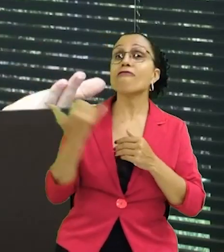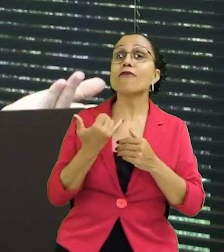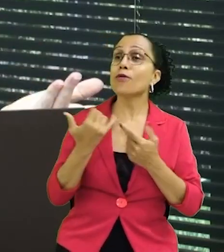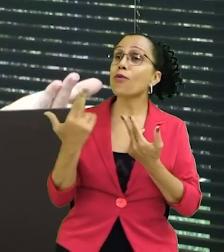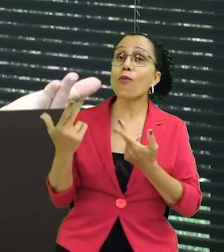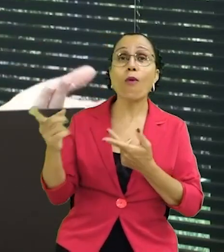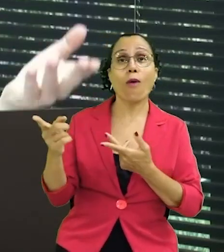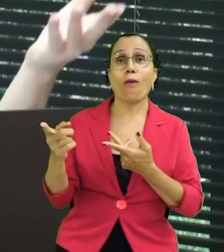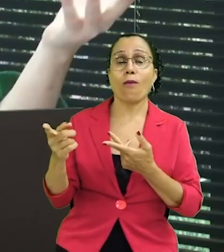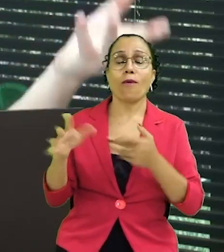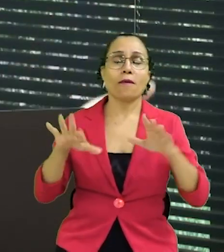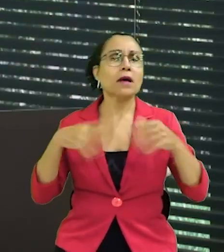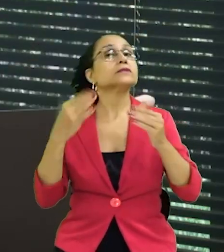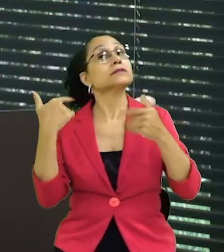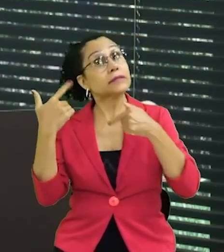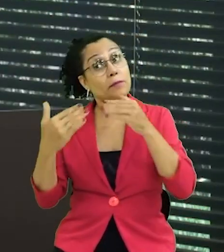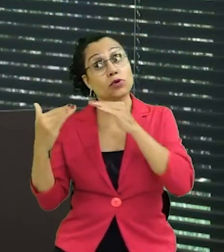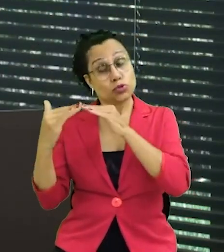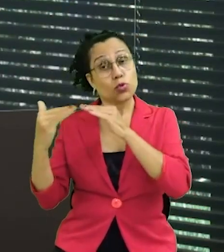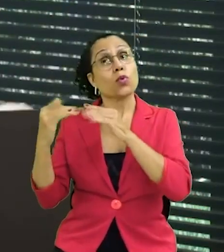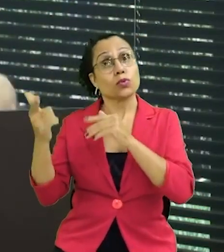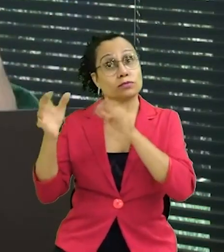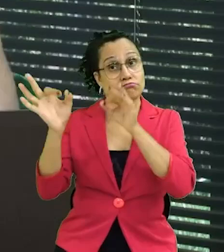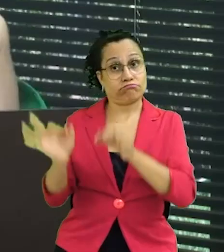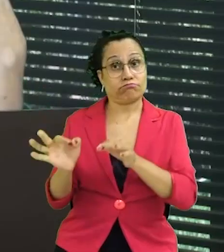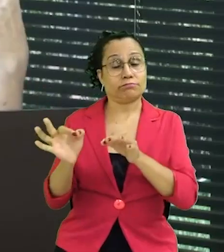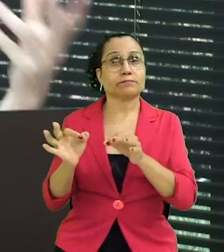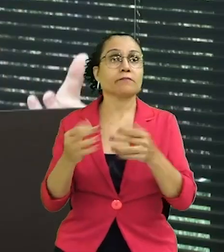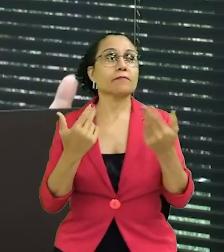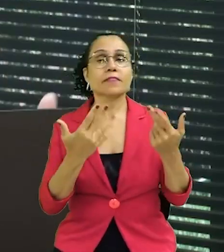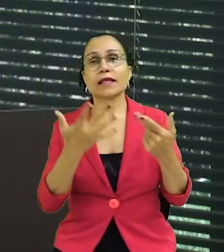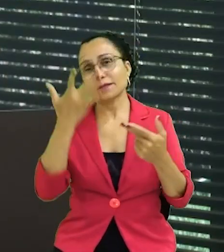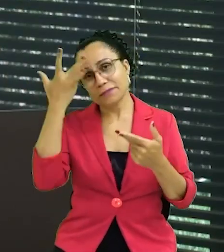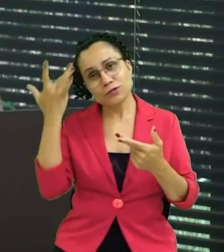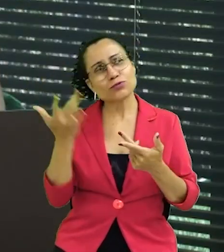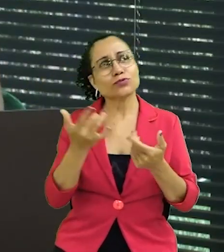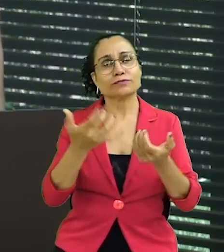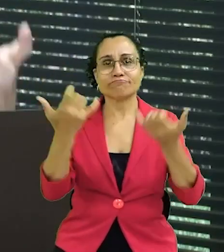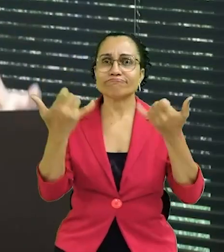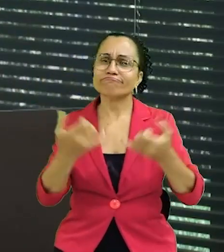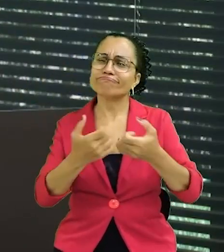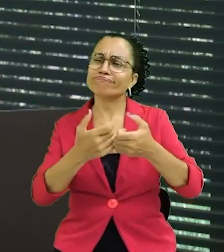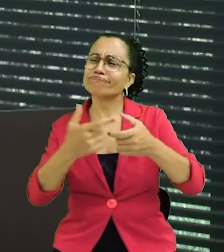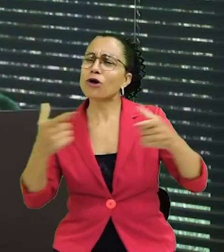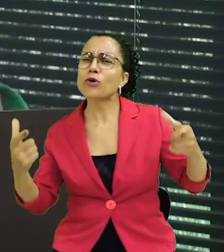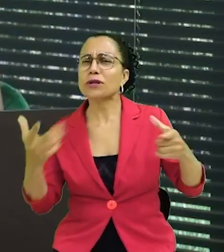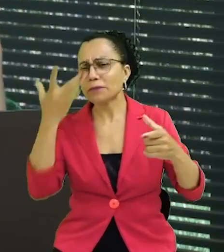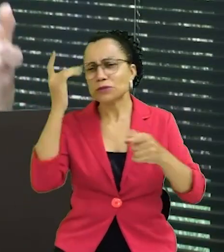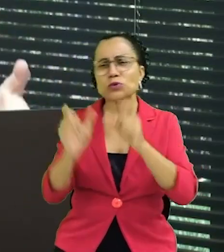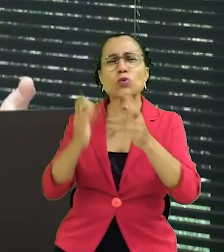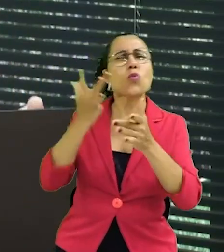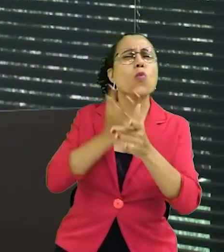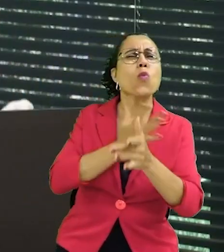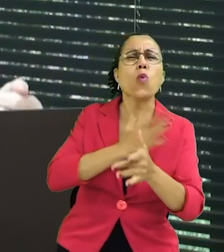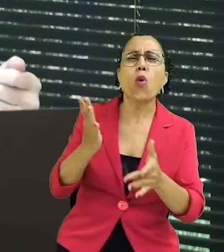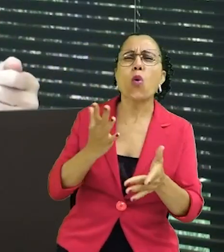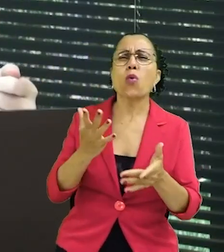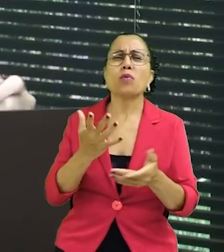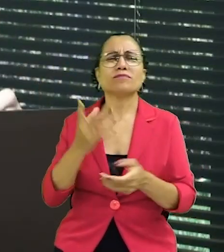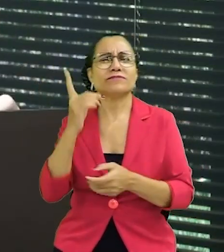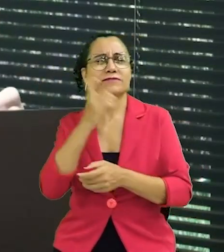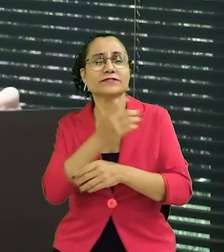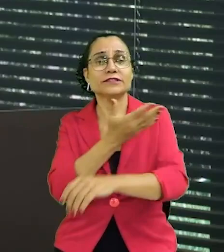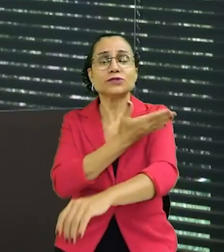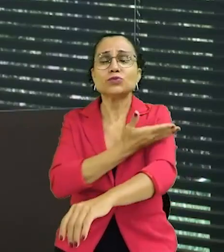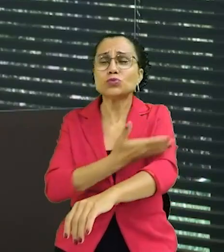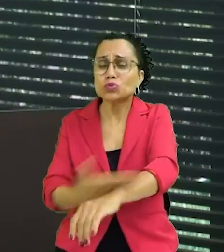ela. E você falou justamente isso, né? A maioria não gosta, tem essa dificuldade de virar rotina.